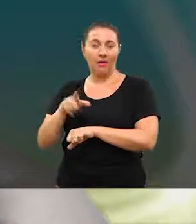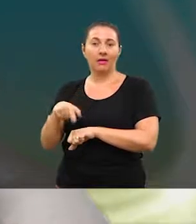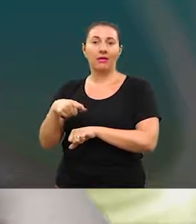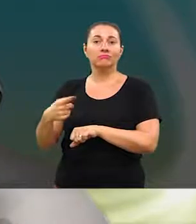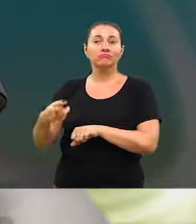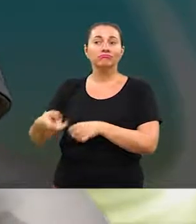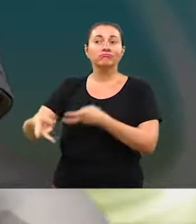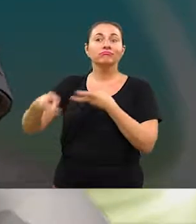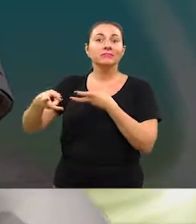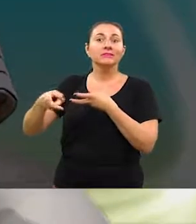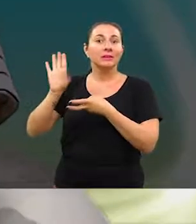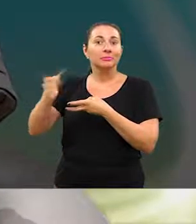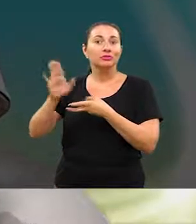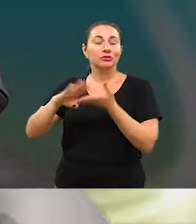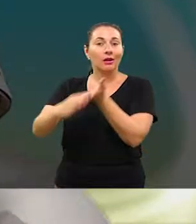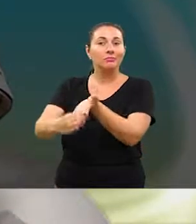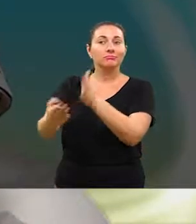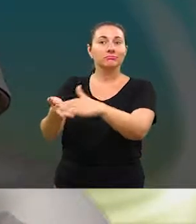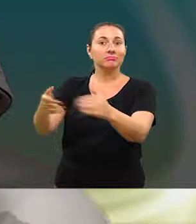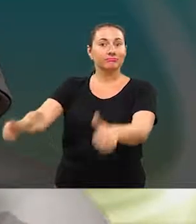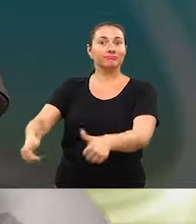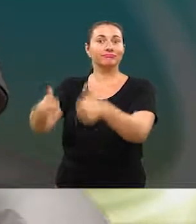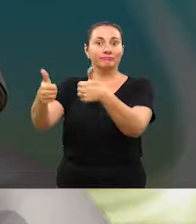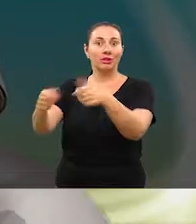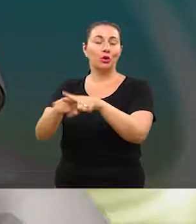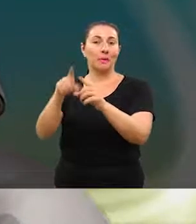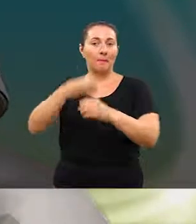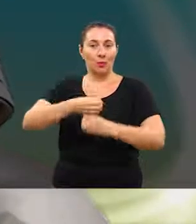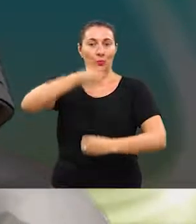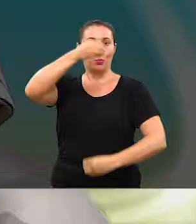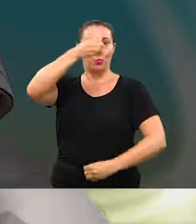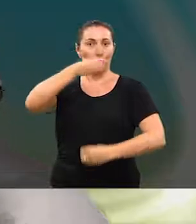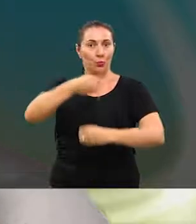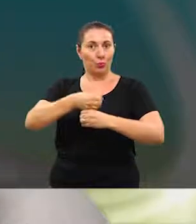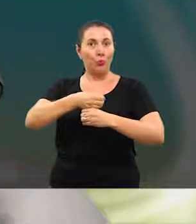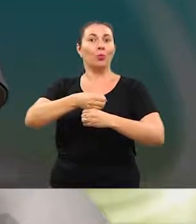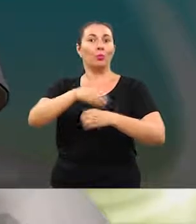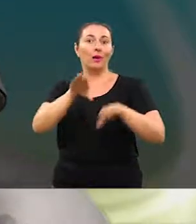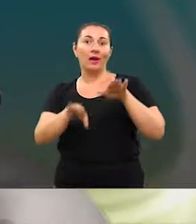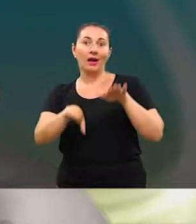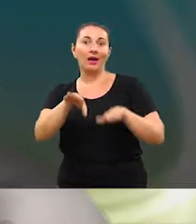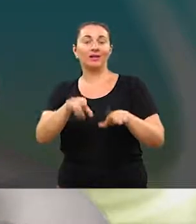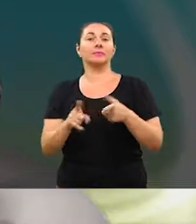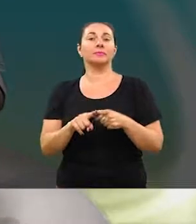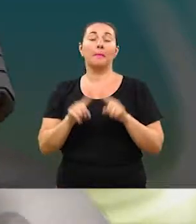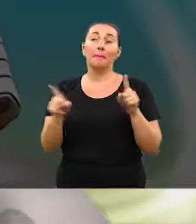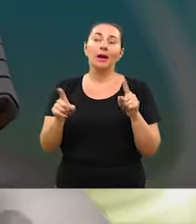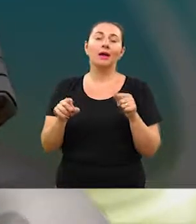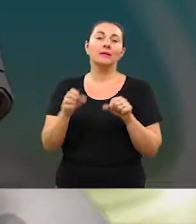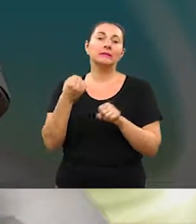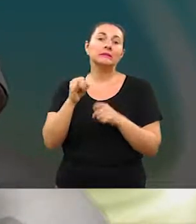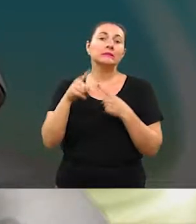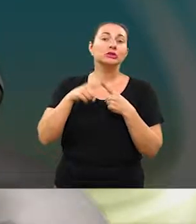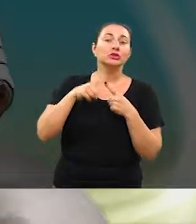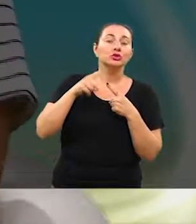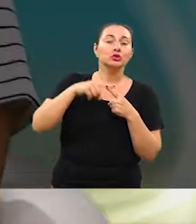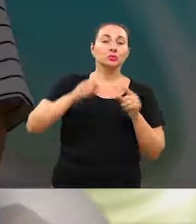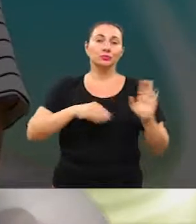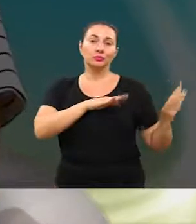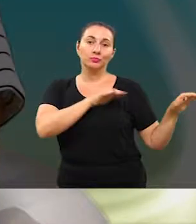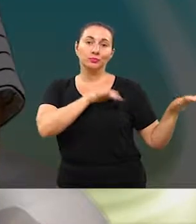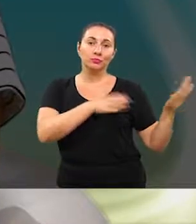notar imediatamente, né? Uma melhora de flexibilidade, de alongamento, uma melhora de postura e de equilíbrio também. Já se for para lado da